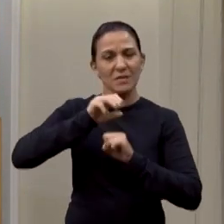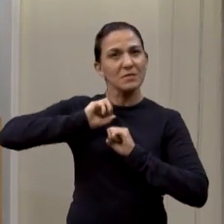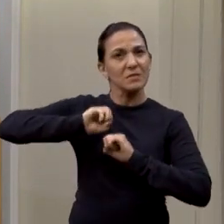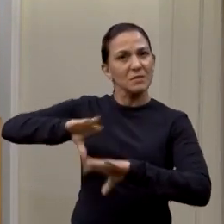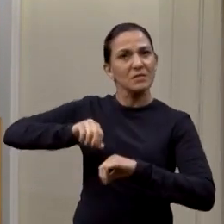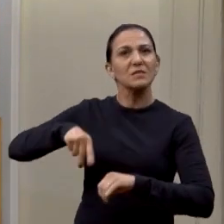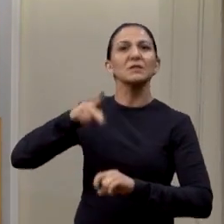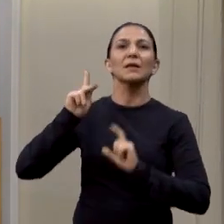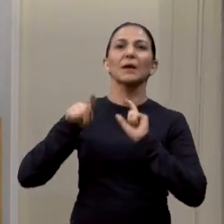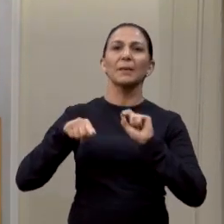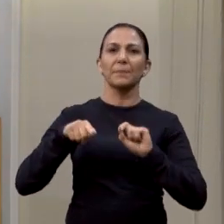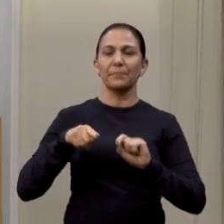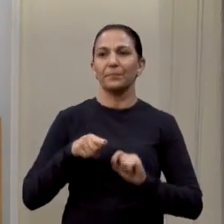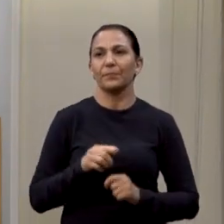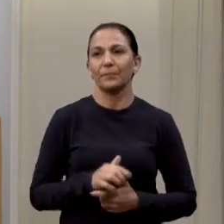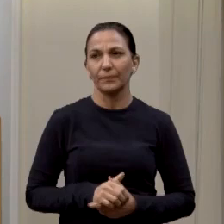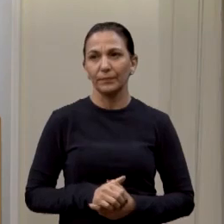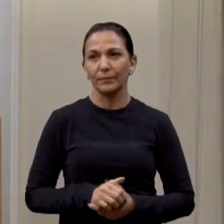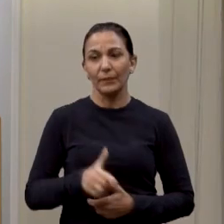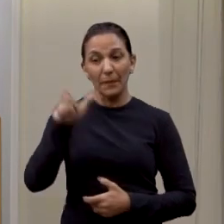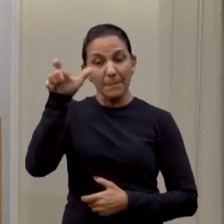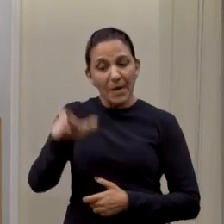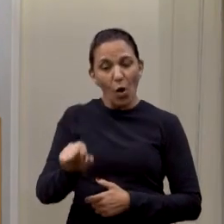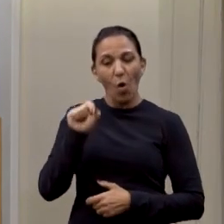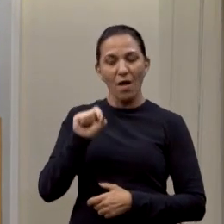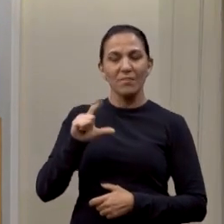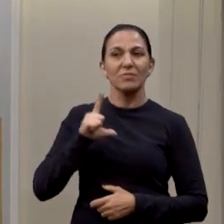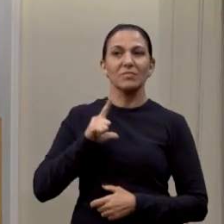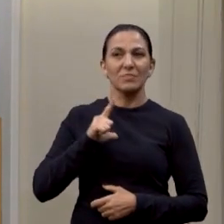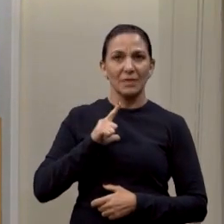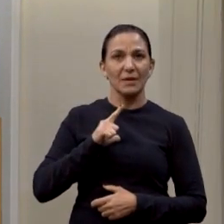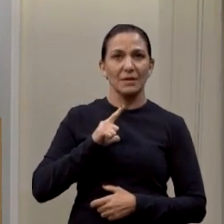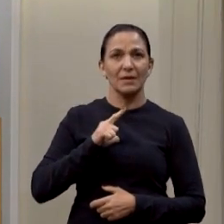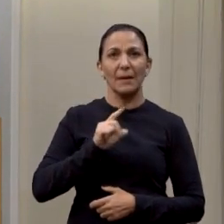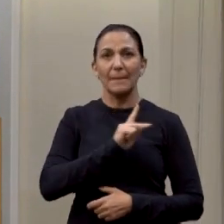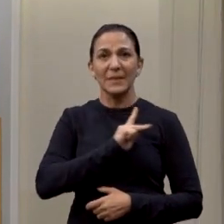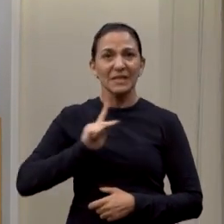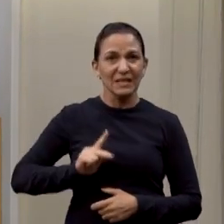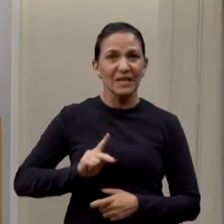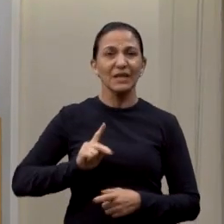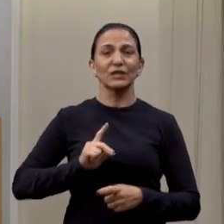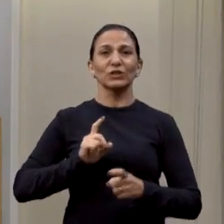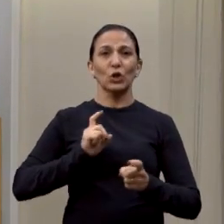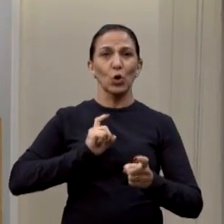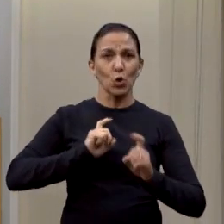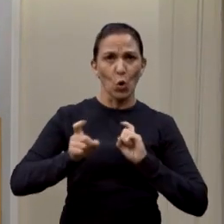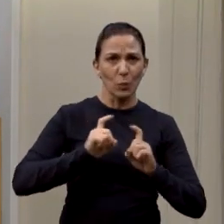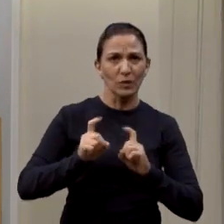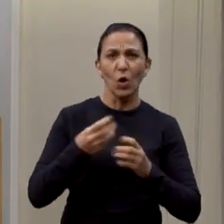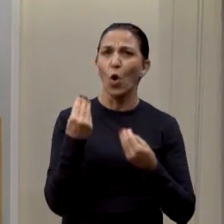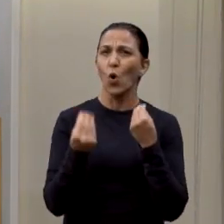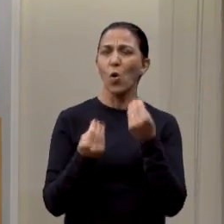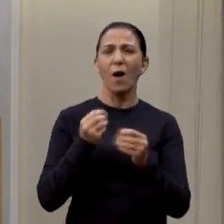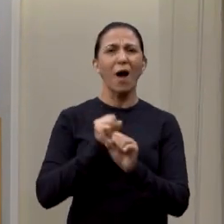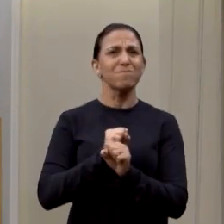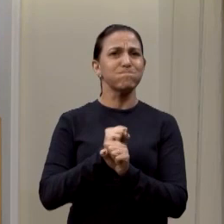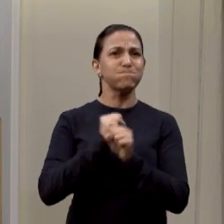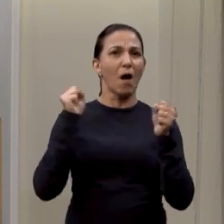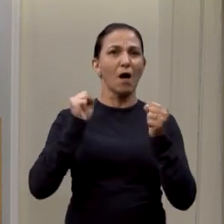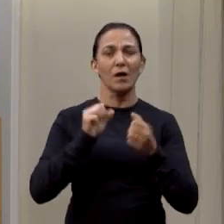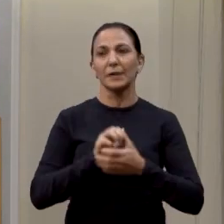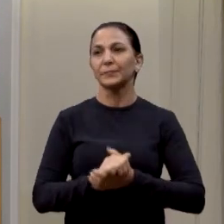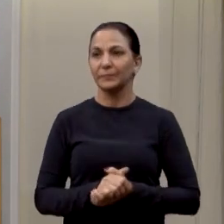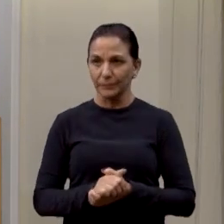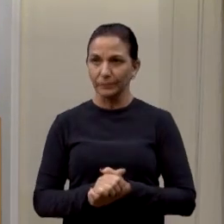educadora. É esse o senhor que preside essa sessão, que preside essa comissão. Então,